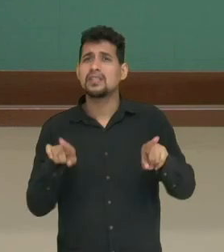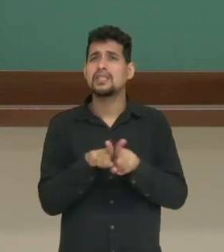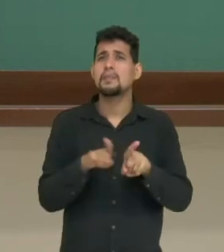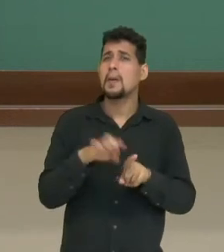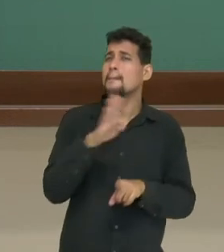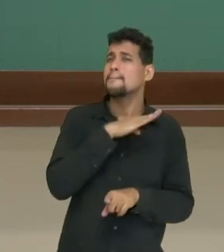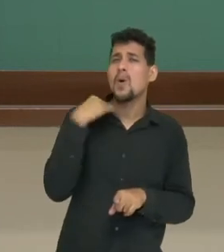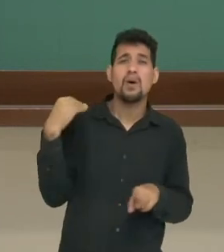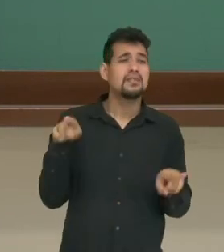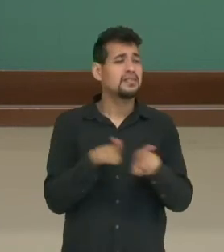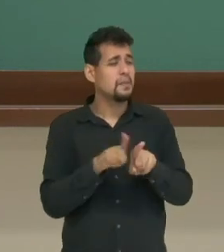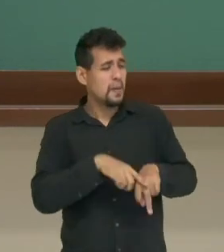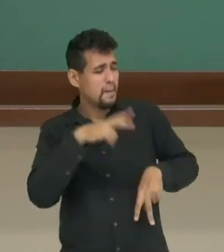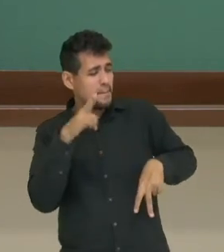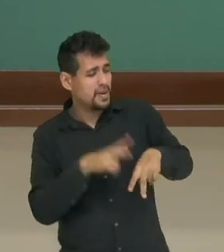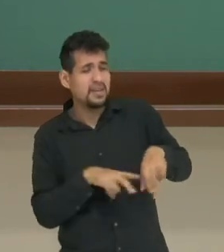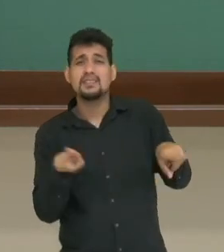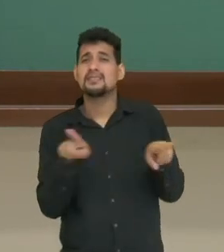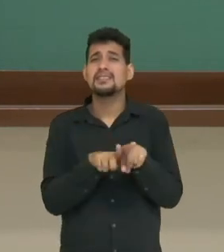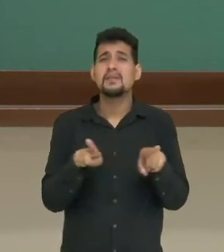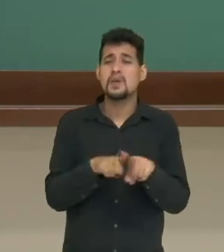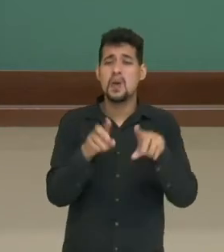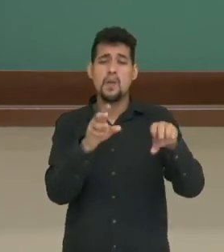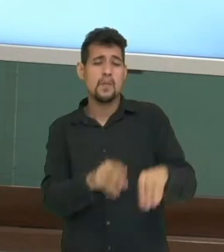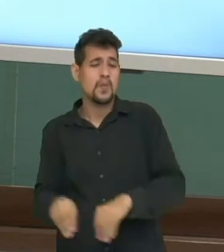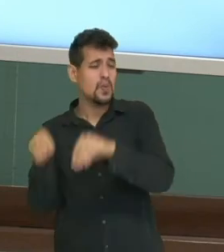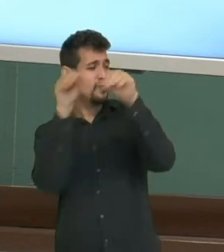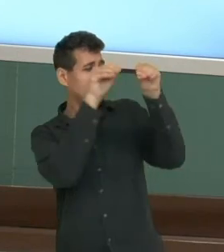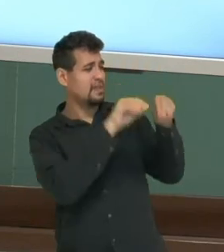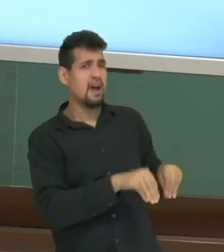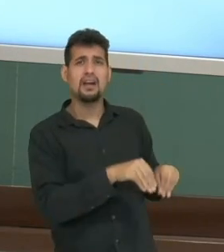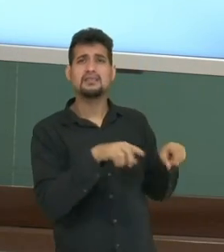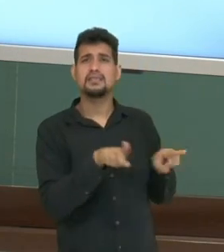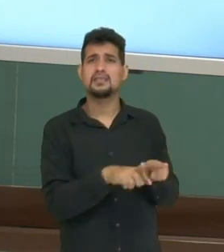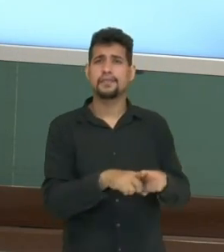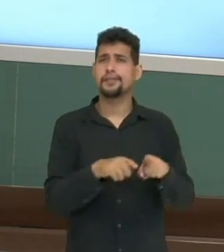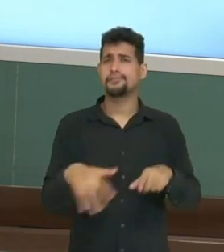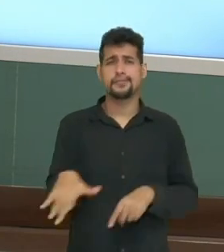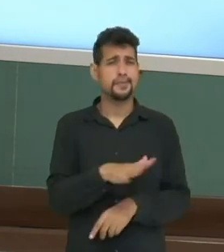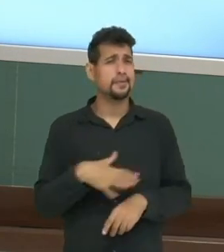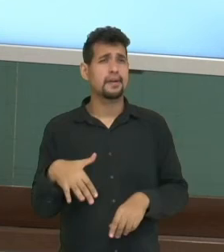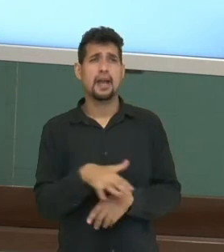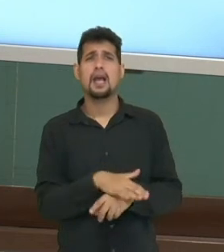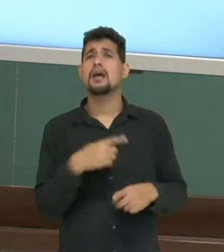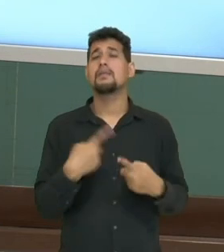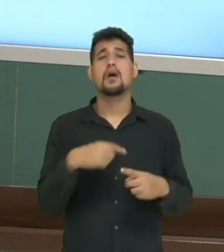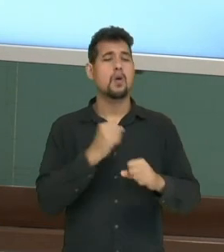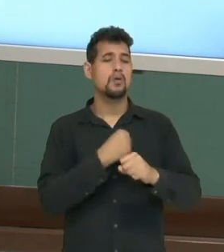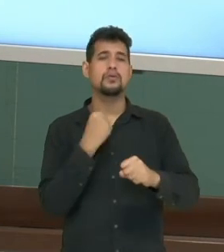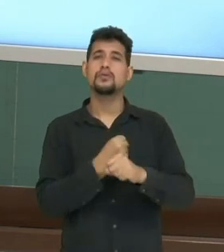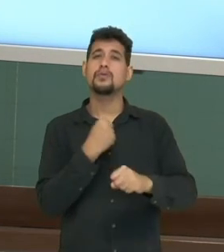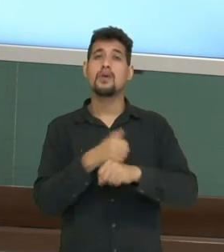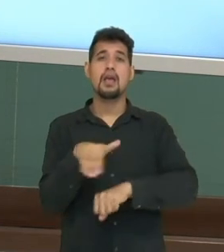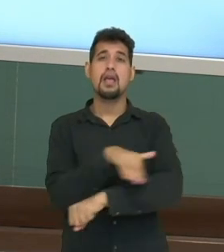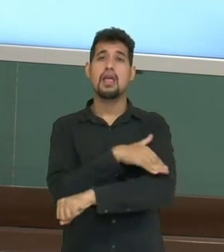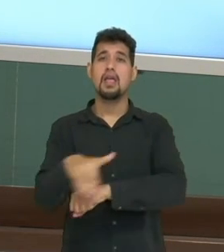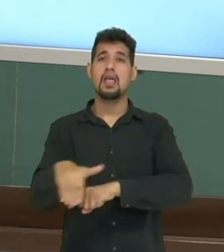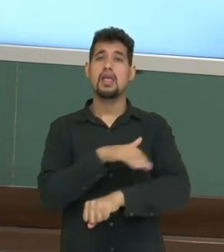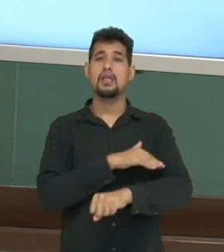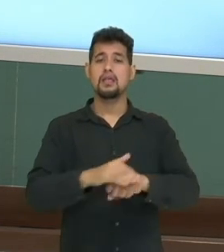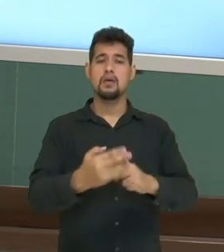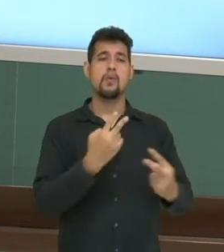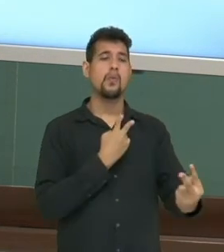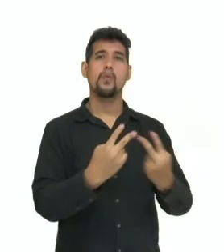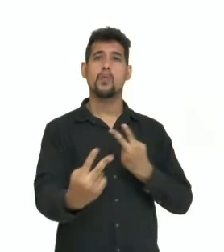mortos, foram presos, foram removidos de suas terras, de seus territórios, para a construção de estradas, para a construção